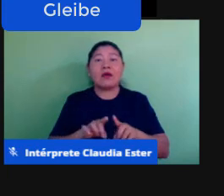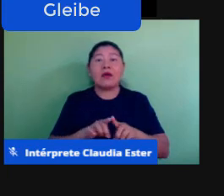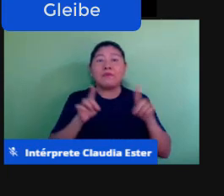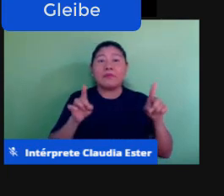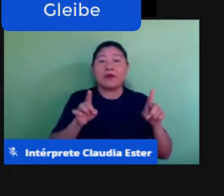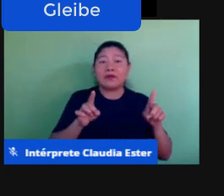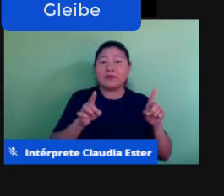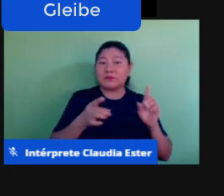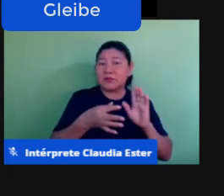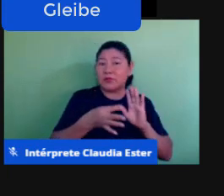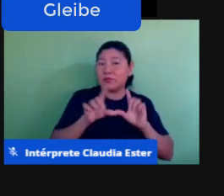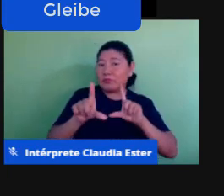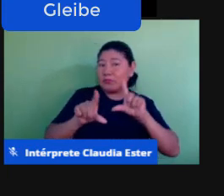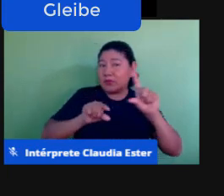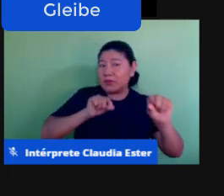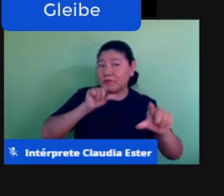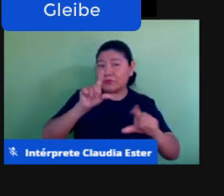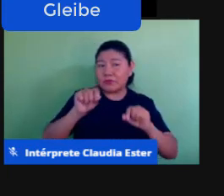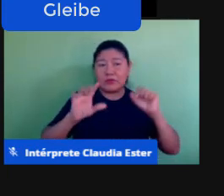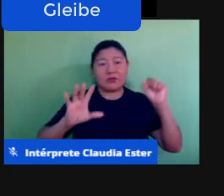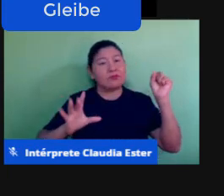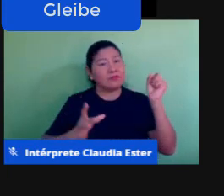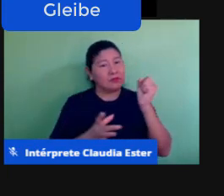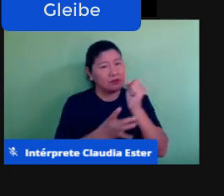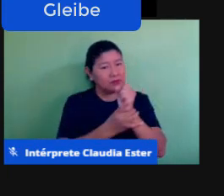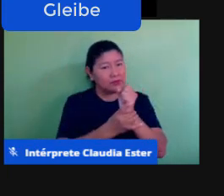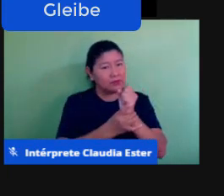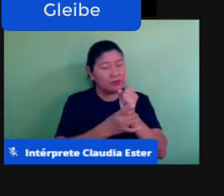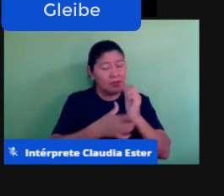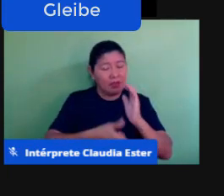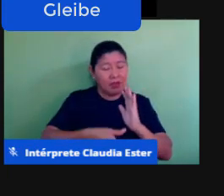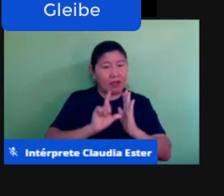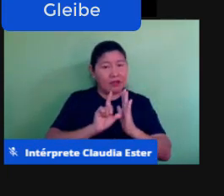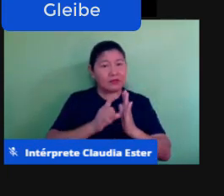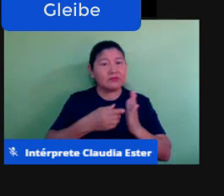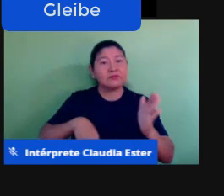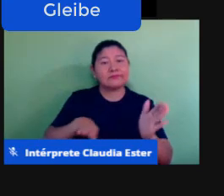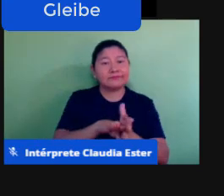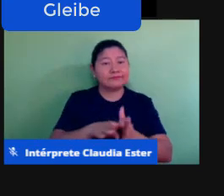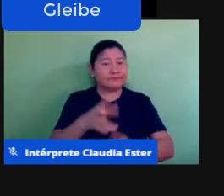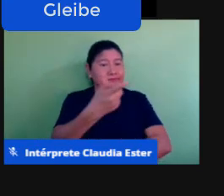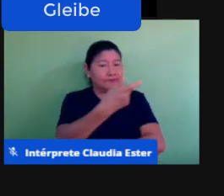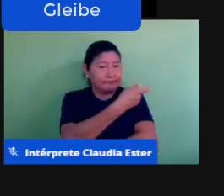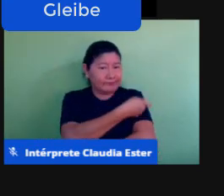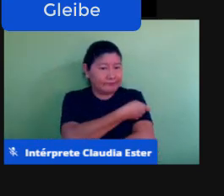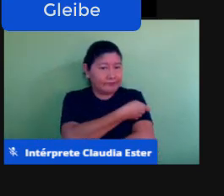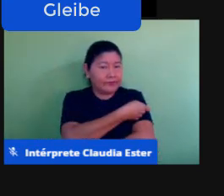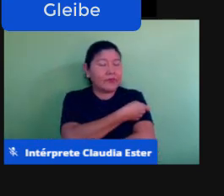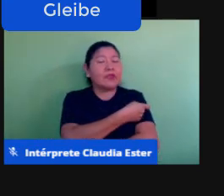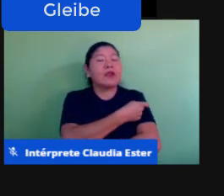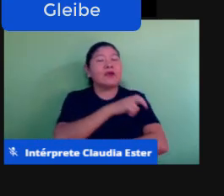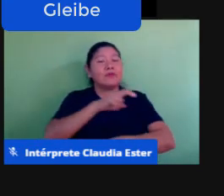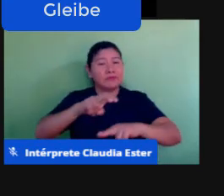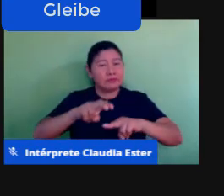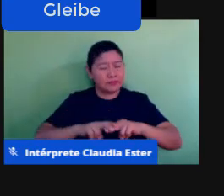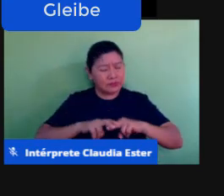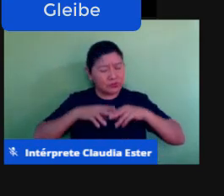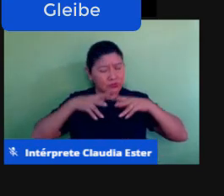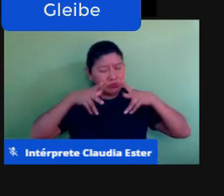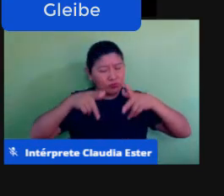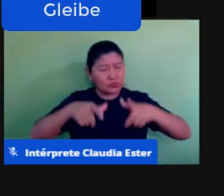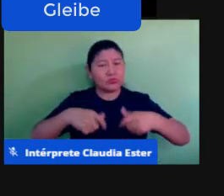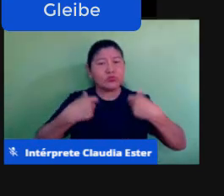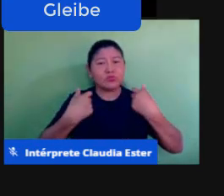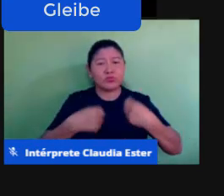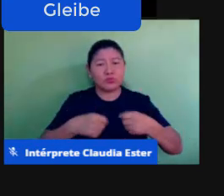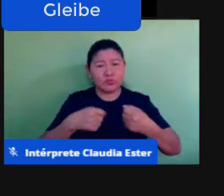opção antes da segurança pela vacina. Toda adequação necessita de testagens,